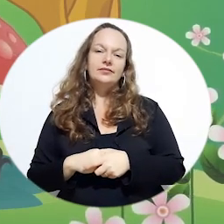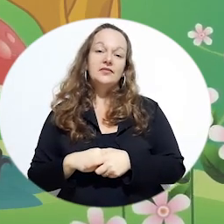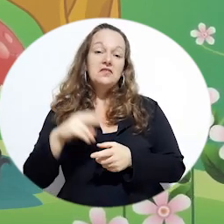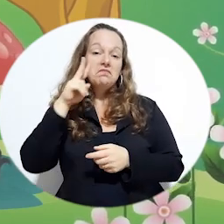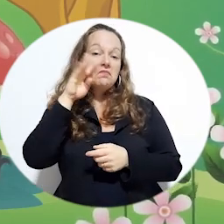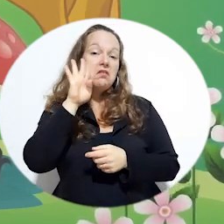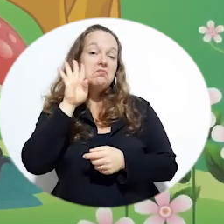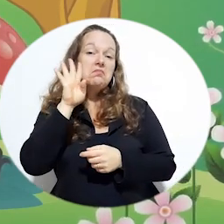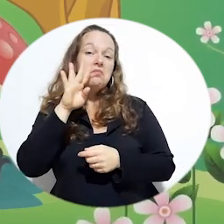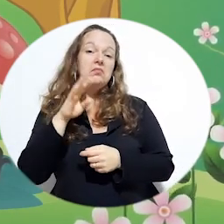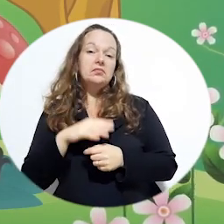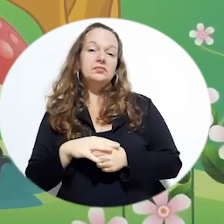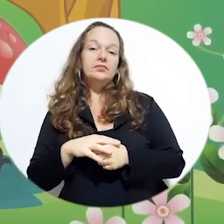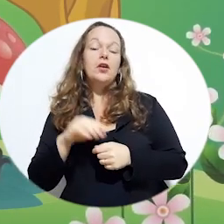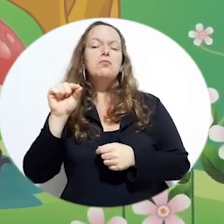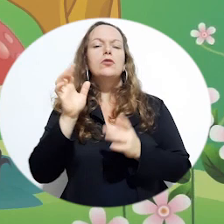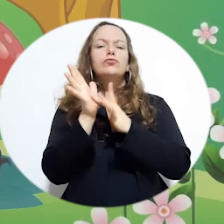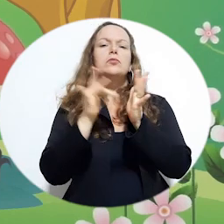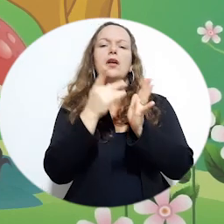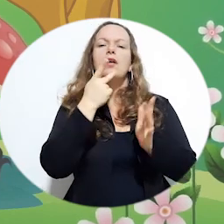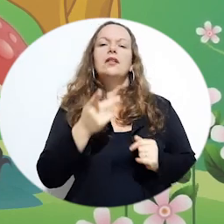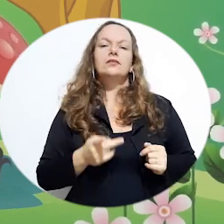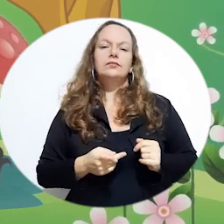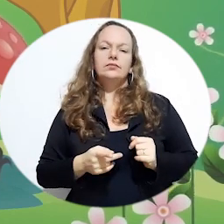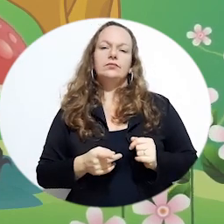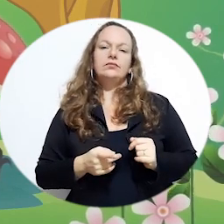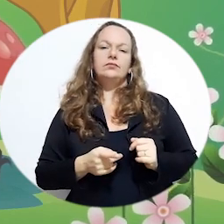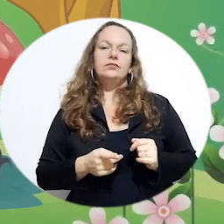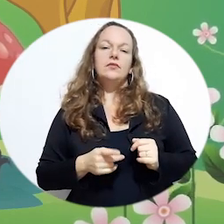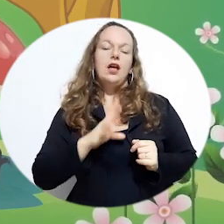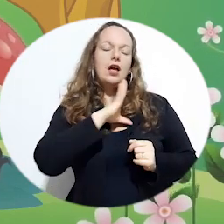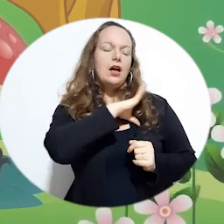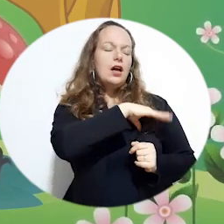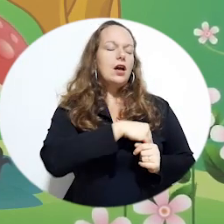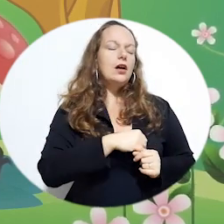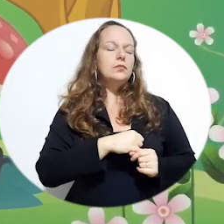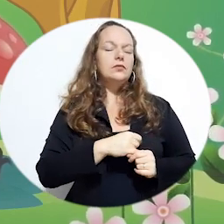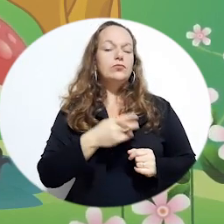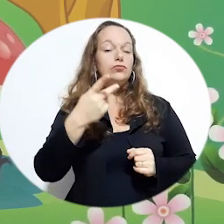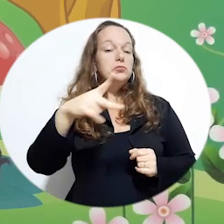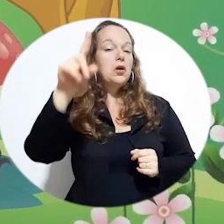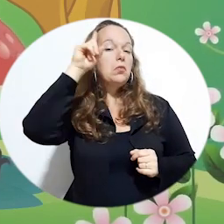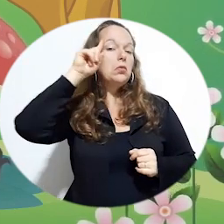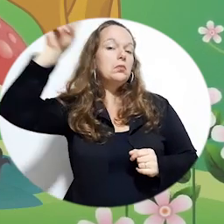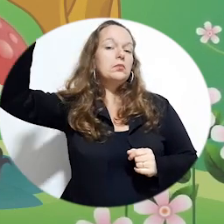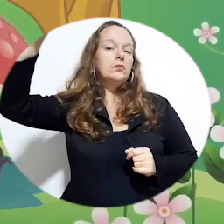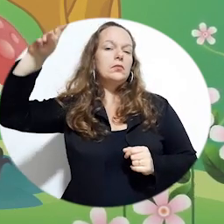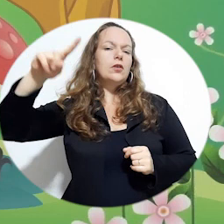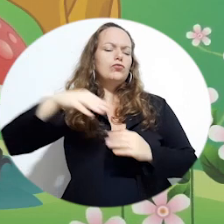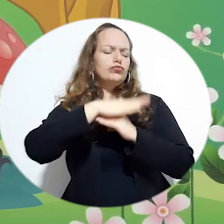Olha que legal! O que que Jesus disse para nós? Ame o Senhor, seu Deus,